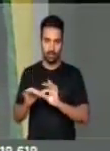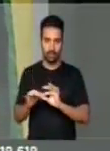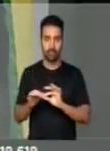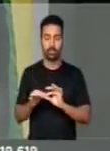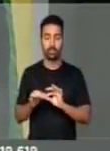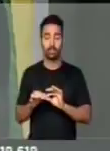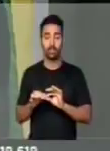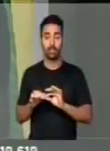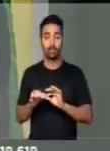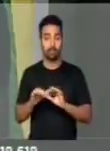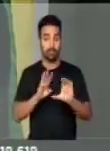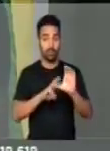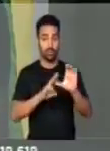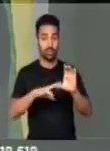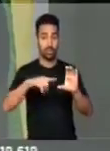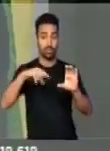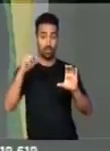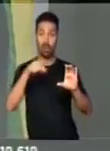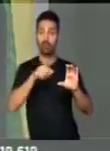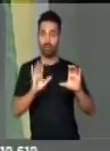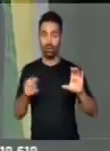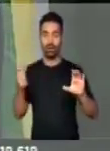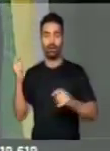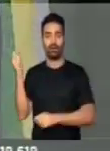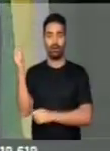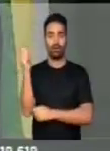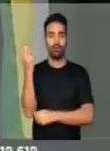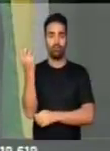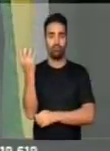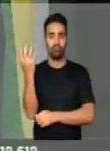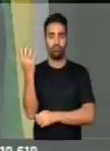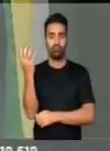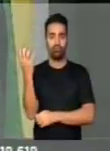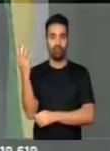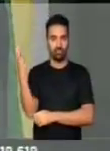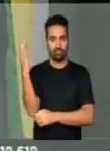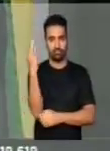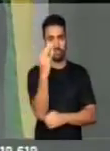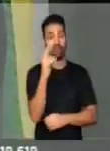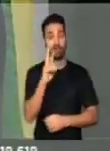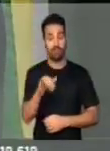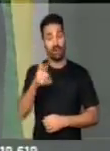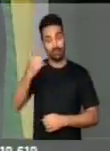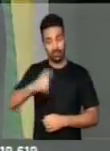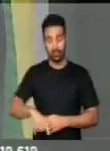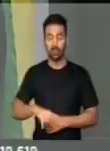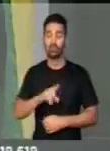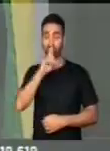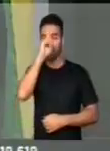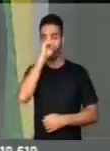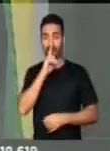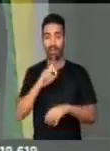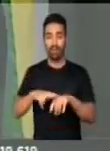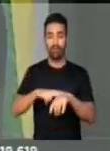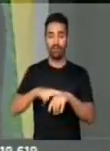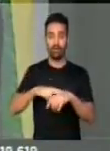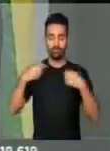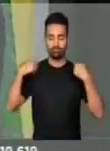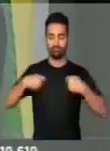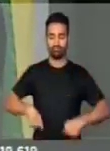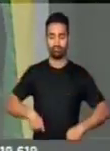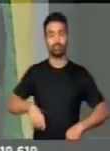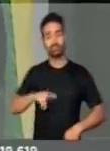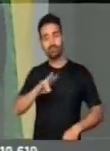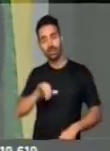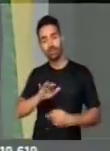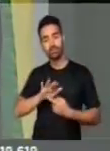Claros, que foi escolhida para receber a tocha olímpica, vai estar mais uma vez, de verde e amarelo, apresentando esse importante desfile com